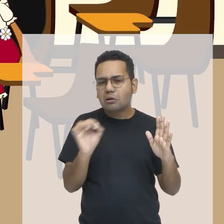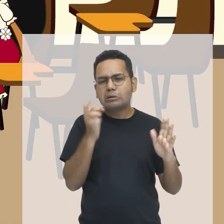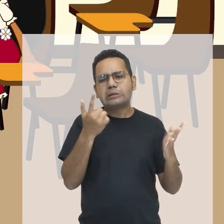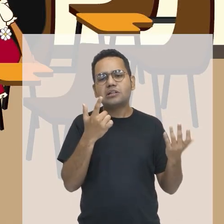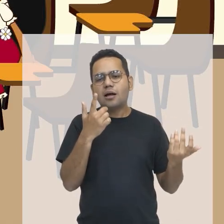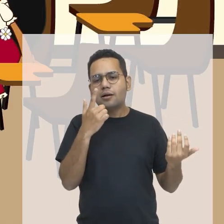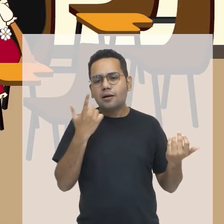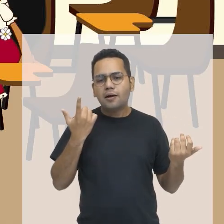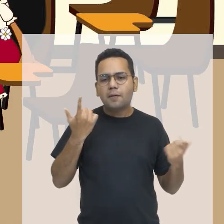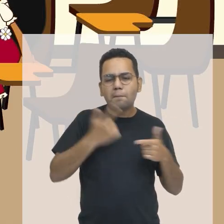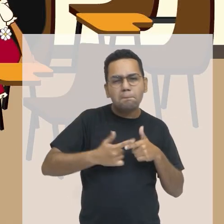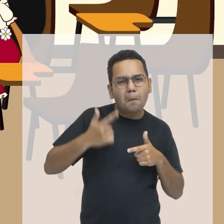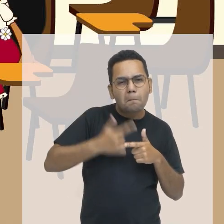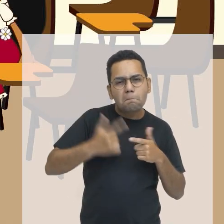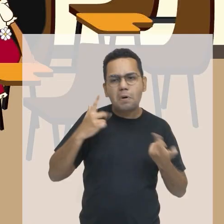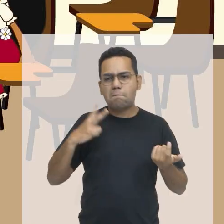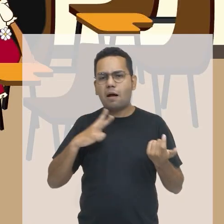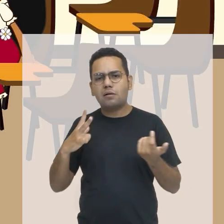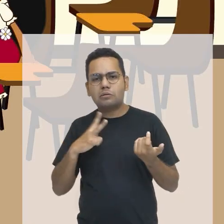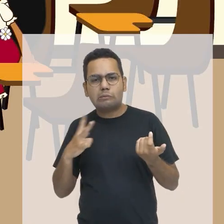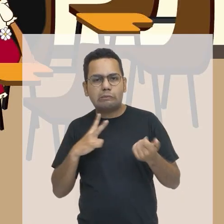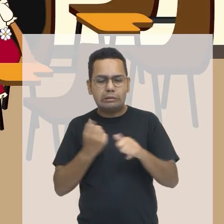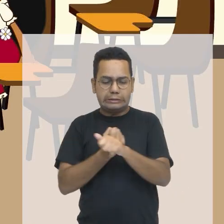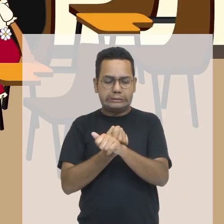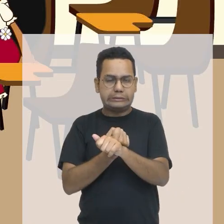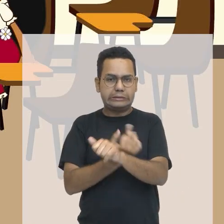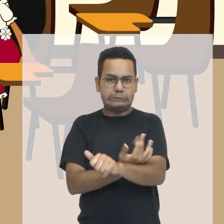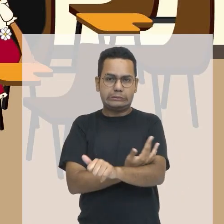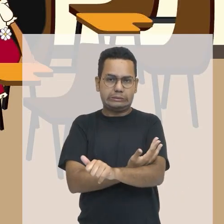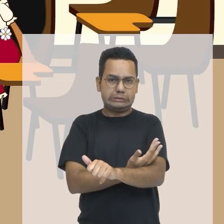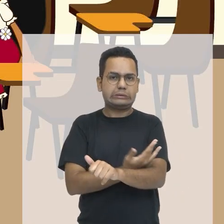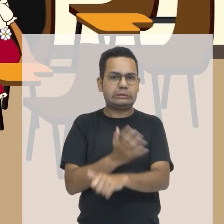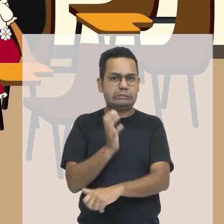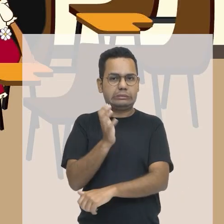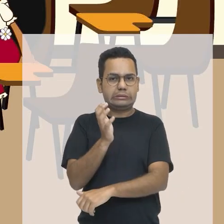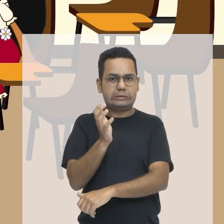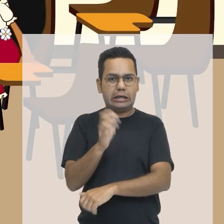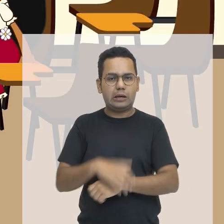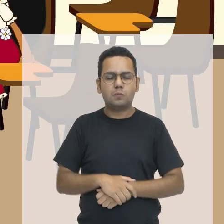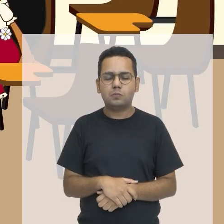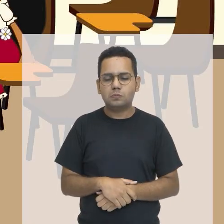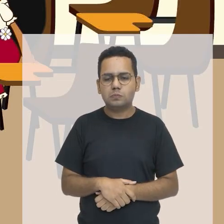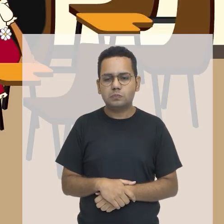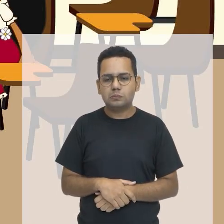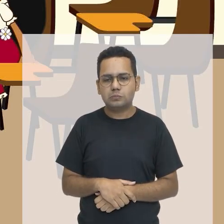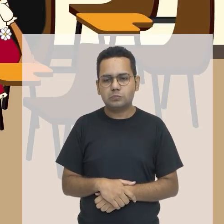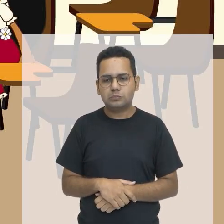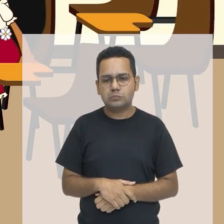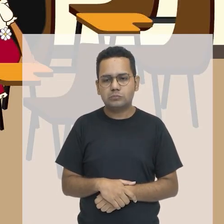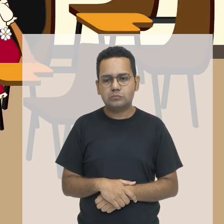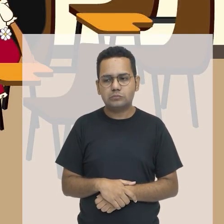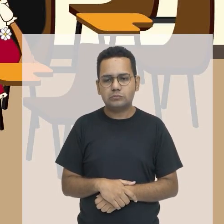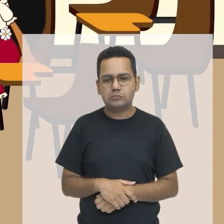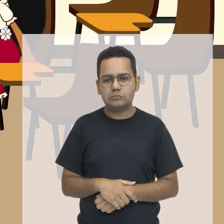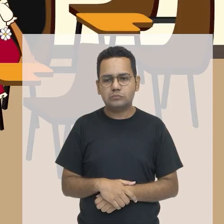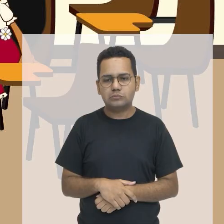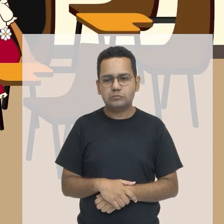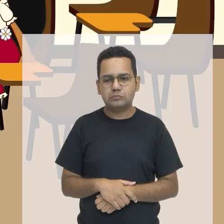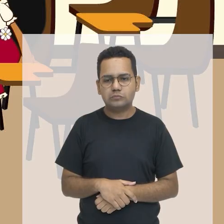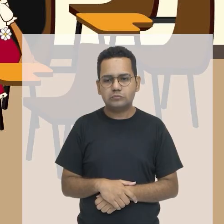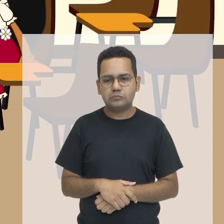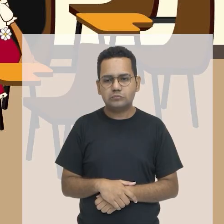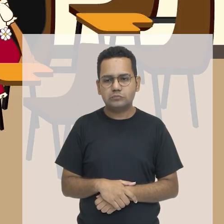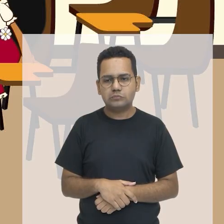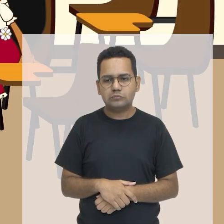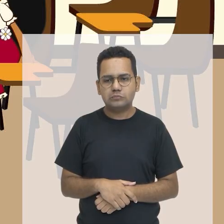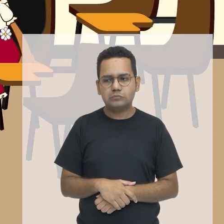frustrado, né? Às vezes uma carga emocional muito grande que ele já está trazendo de casa, enfim, de onde ele veio, e aí desagou aqui